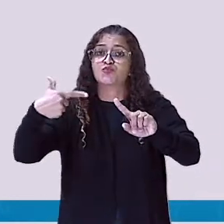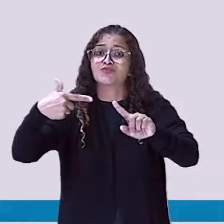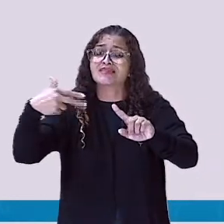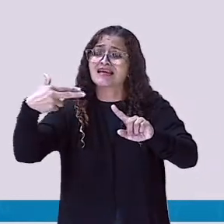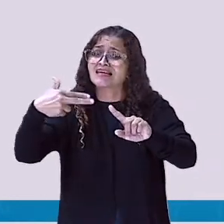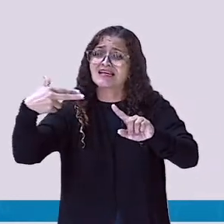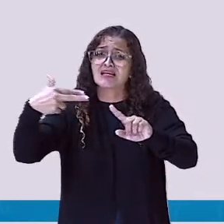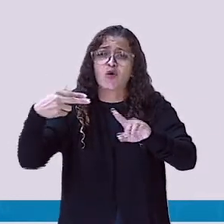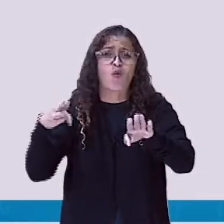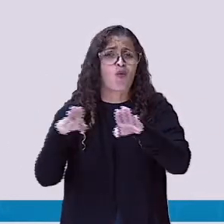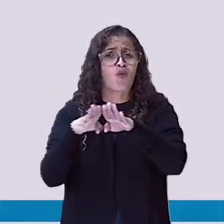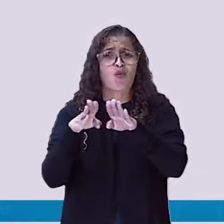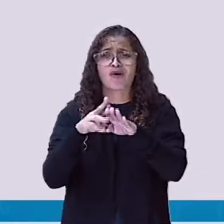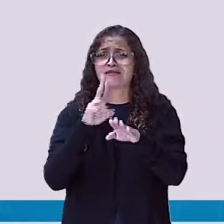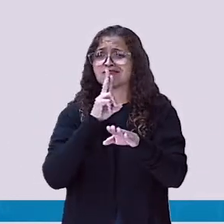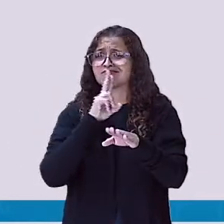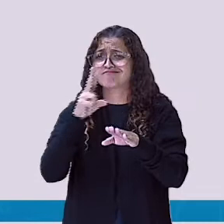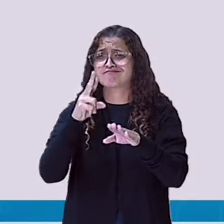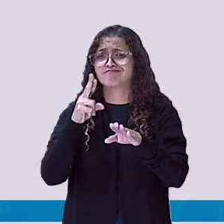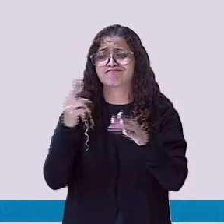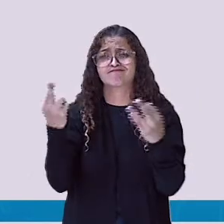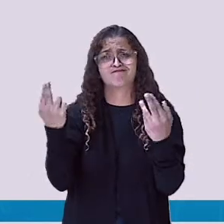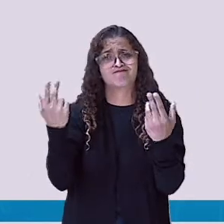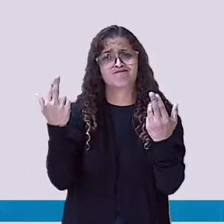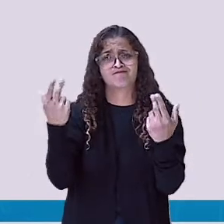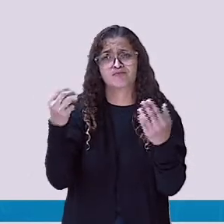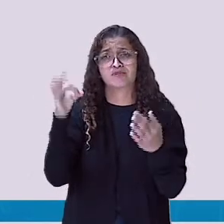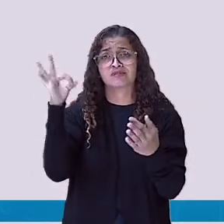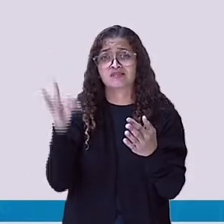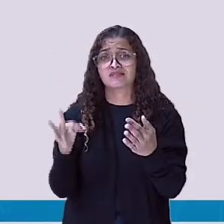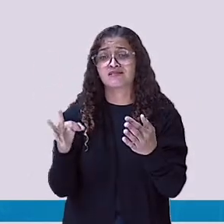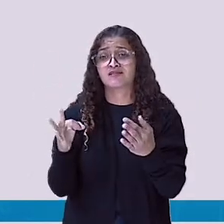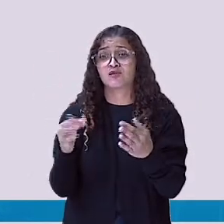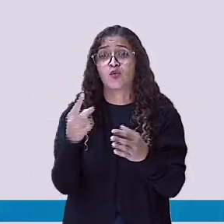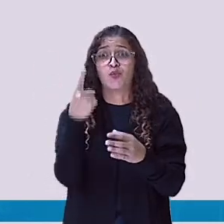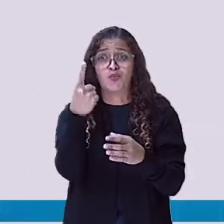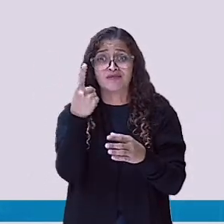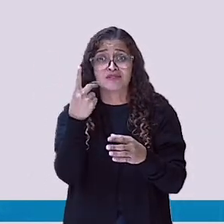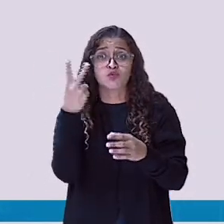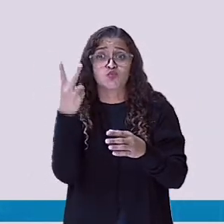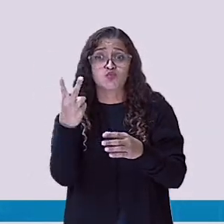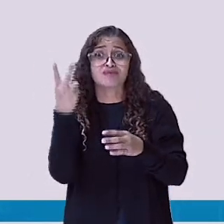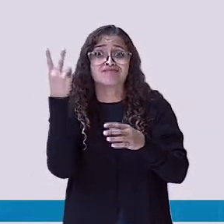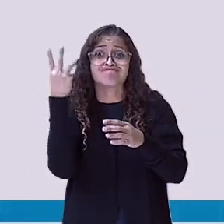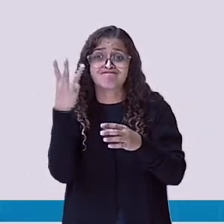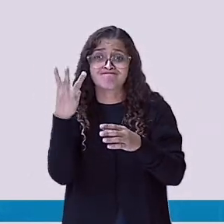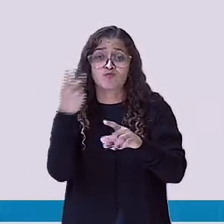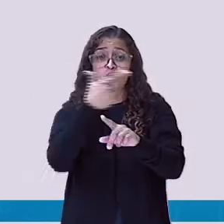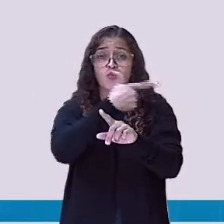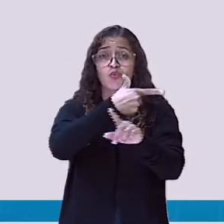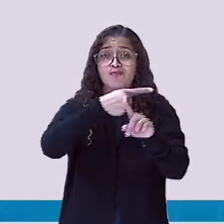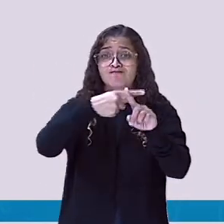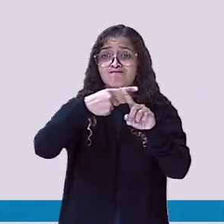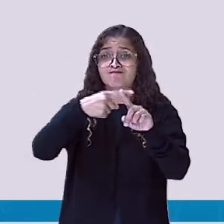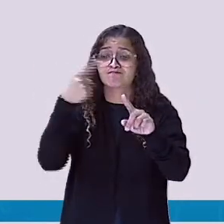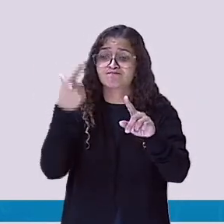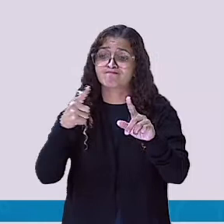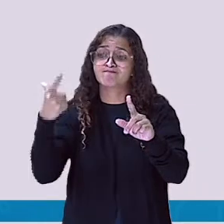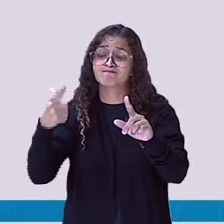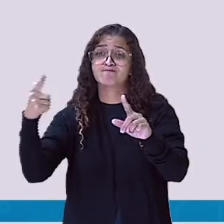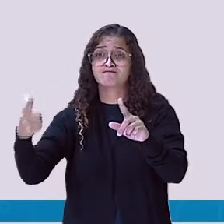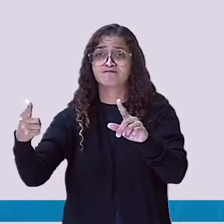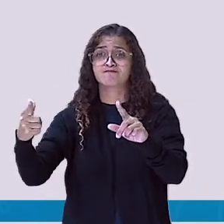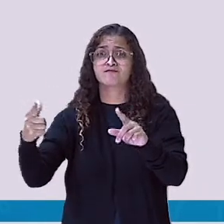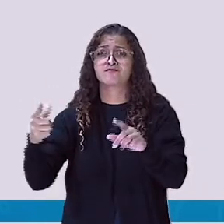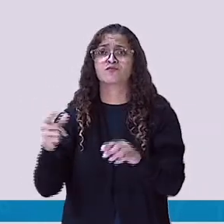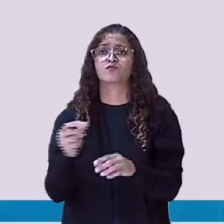a mesma resposta. Uma vez, duas vezes, 3 vezes o número 2. Aqui o